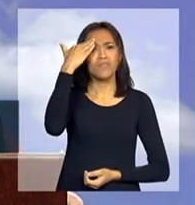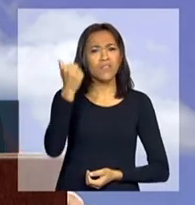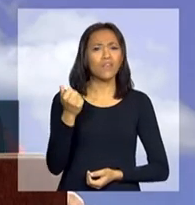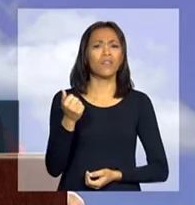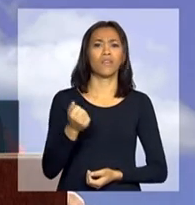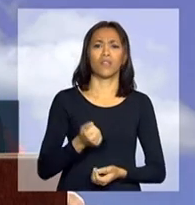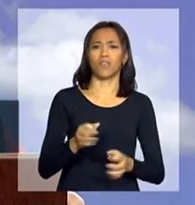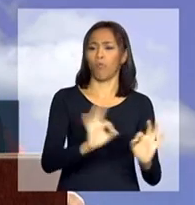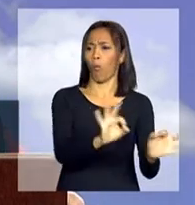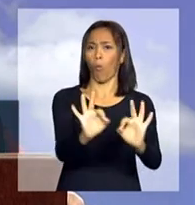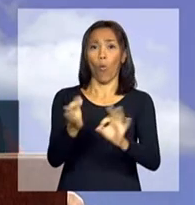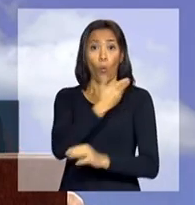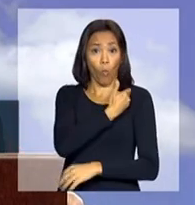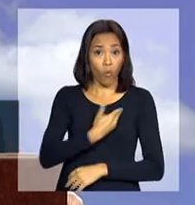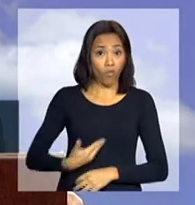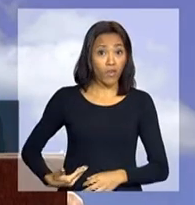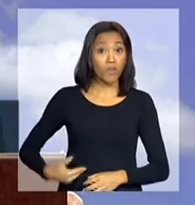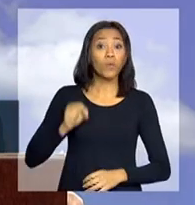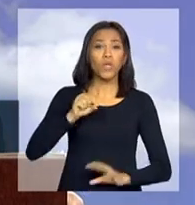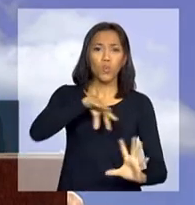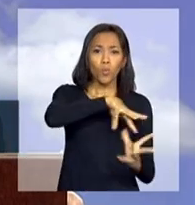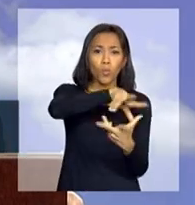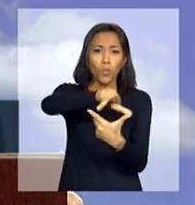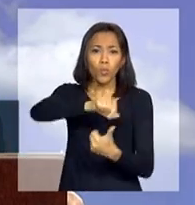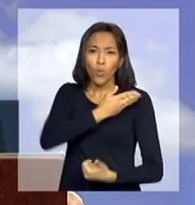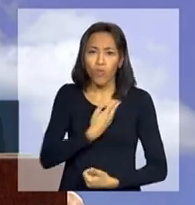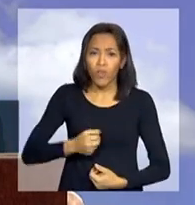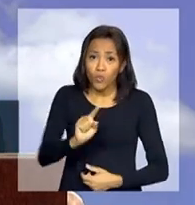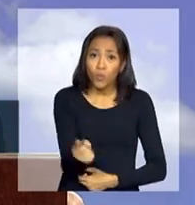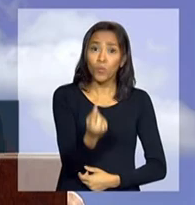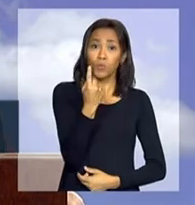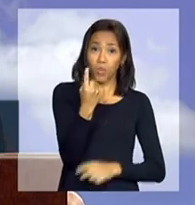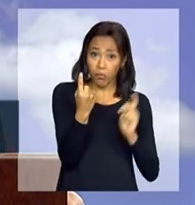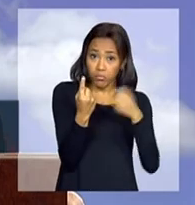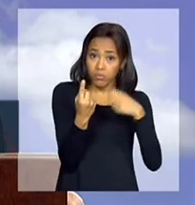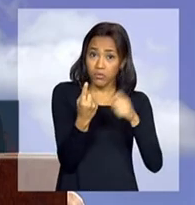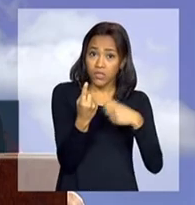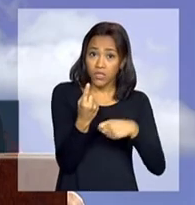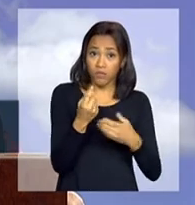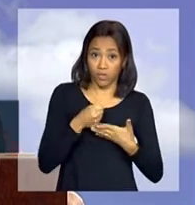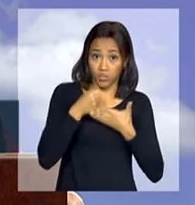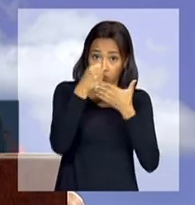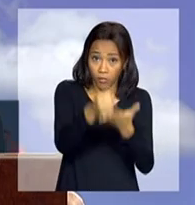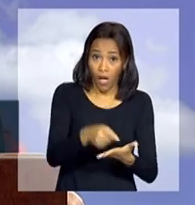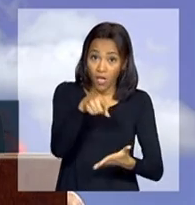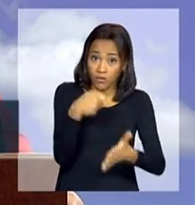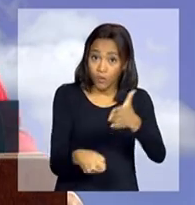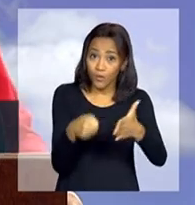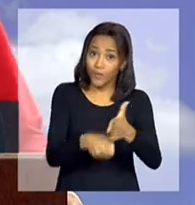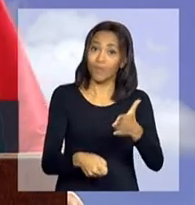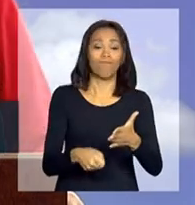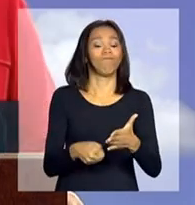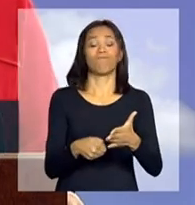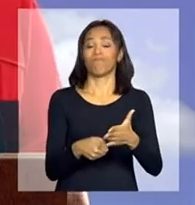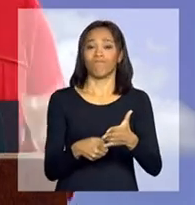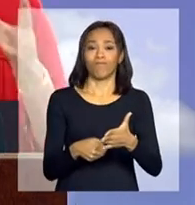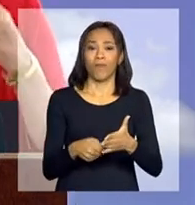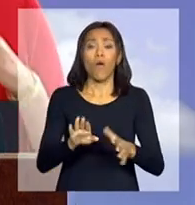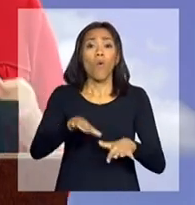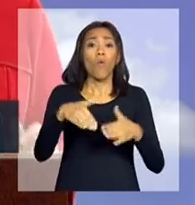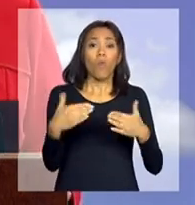nenhum governo e no mundo sozinho é capaz de dar conta dessa música o